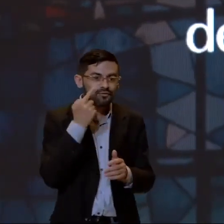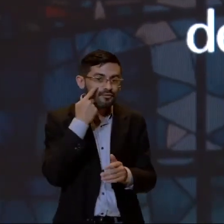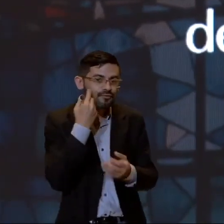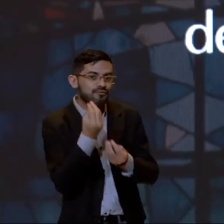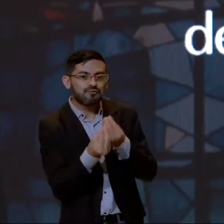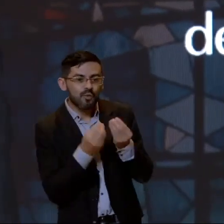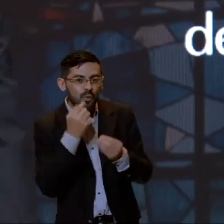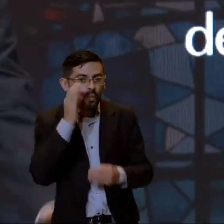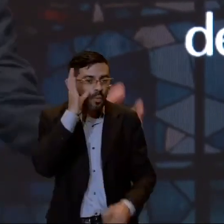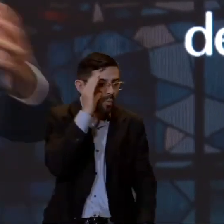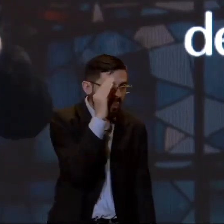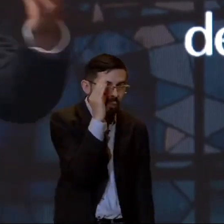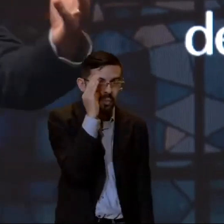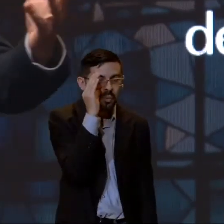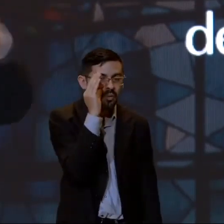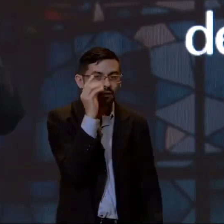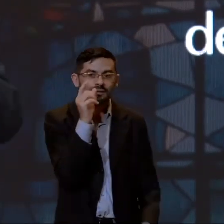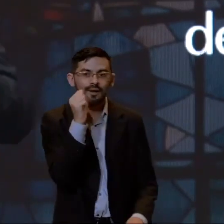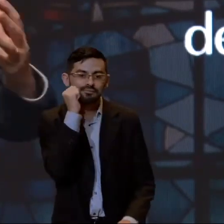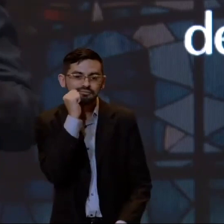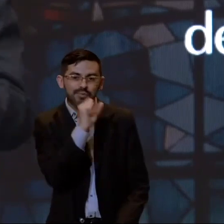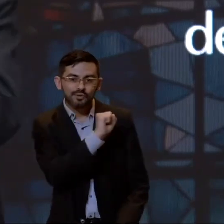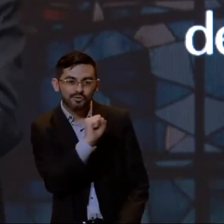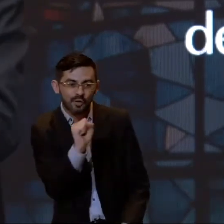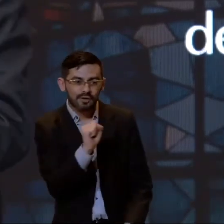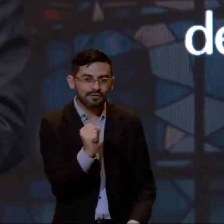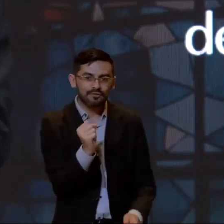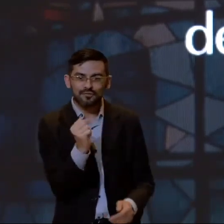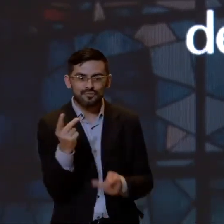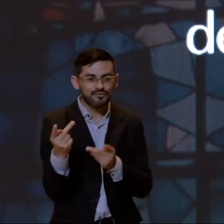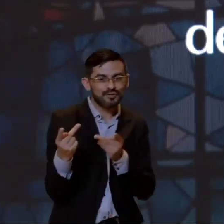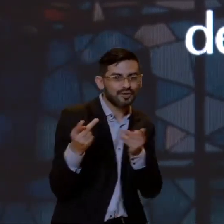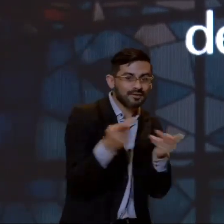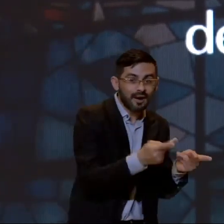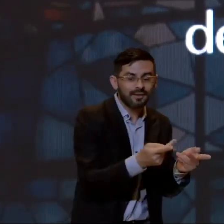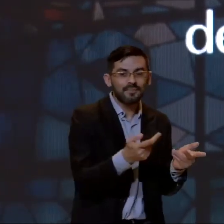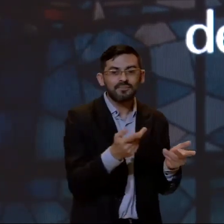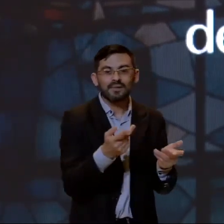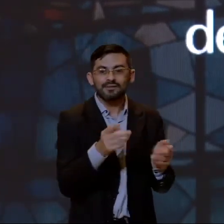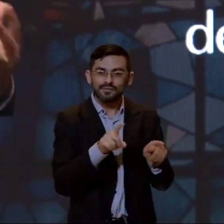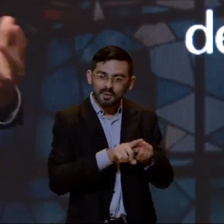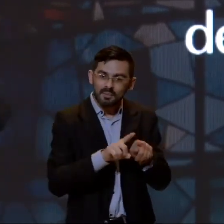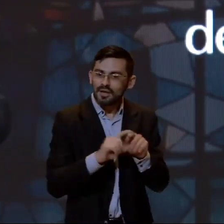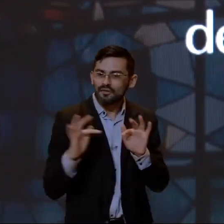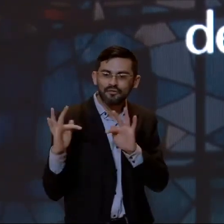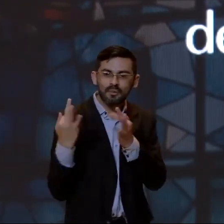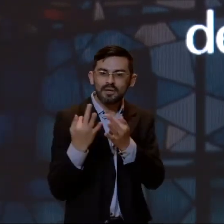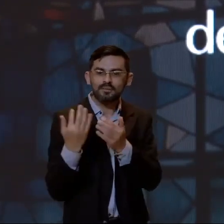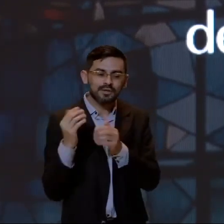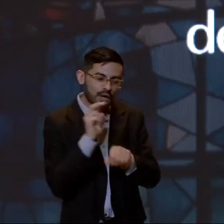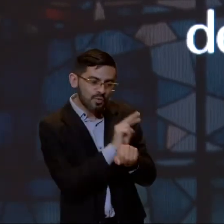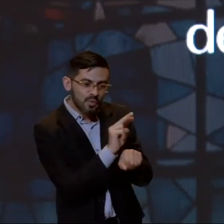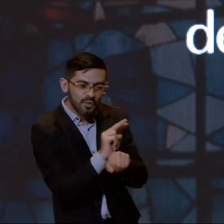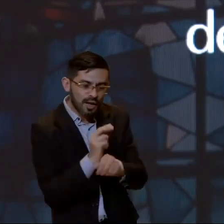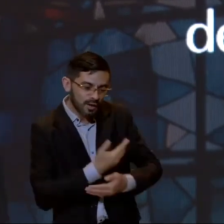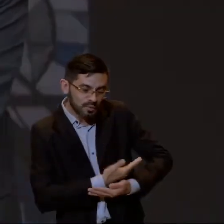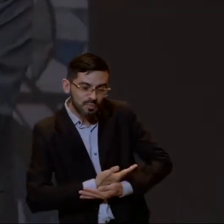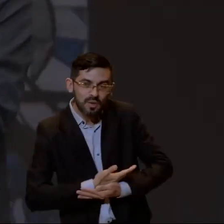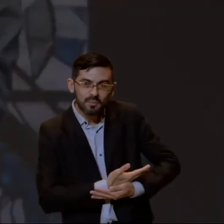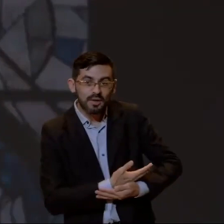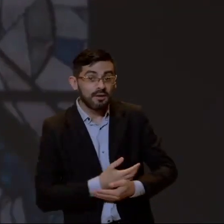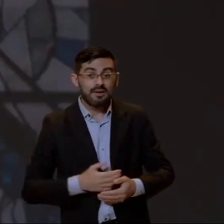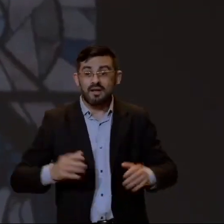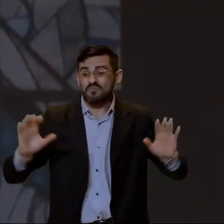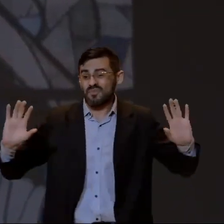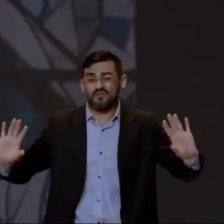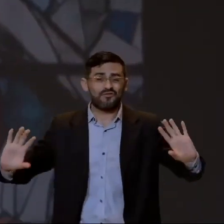videochamada. A sogra, dá um jeitinho de vir, ou a mãe já vem também porque quer ajudar a cuidar do bebê, e é uma